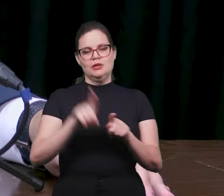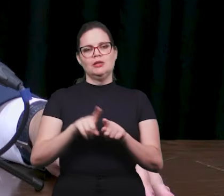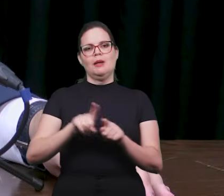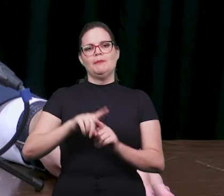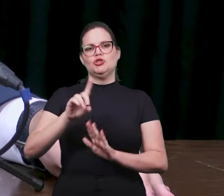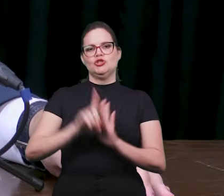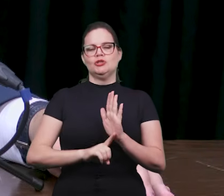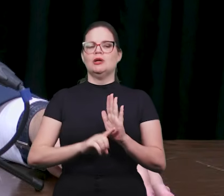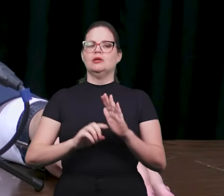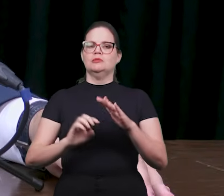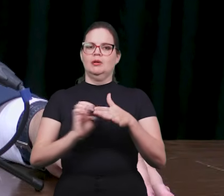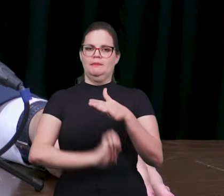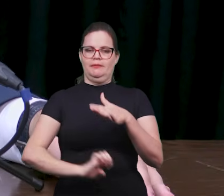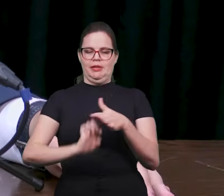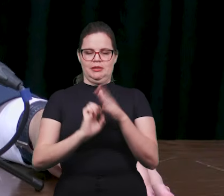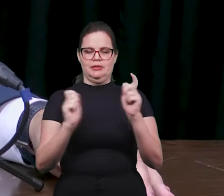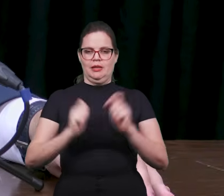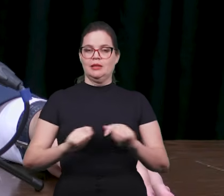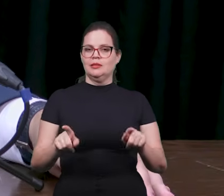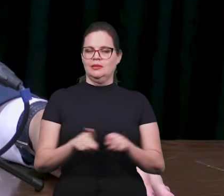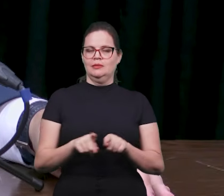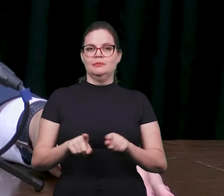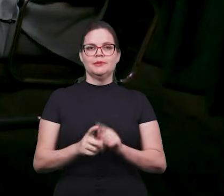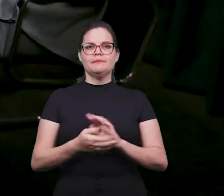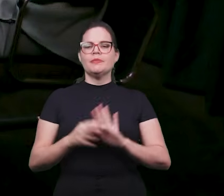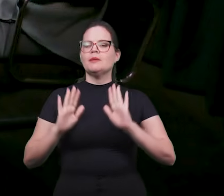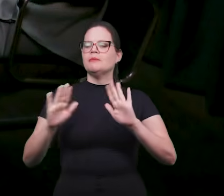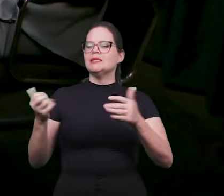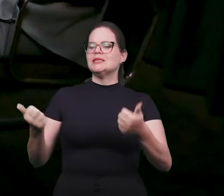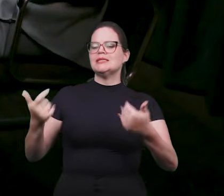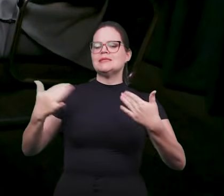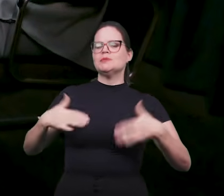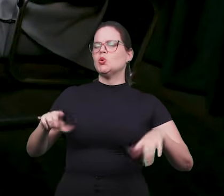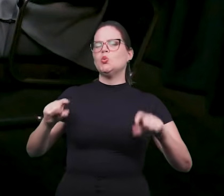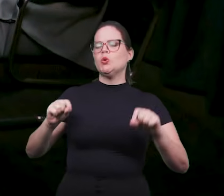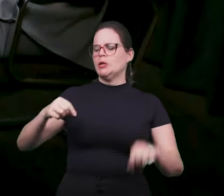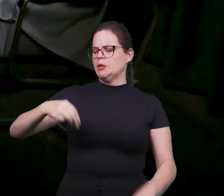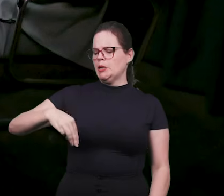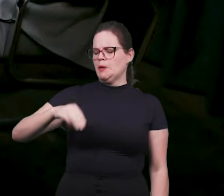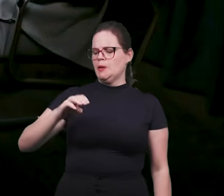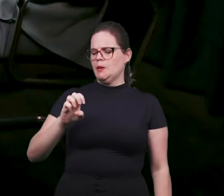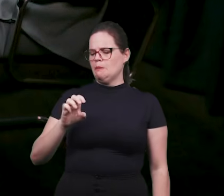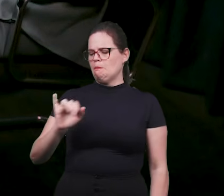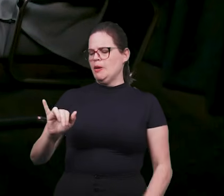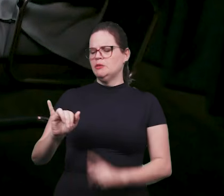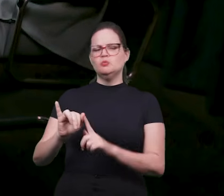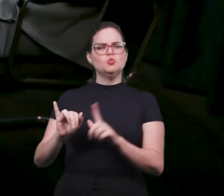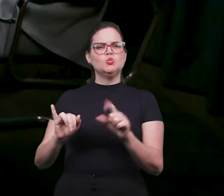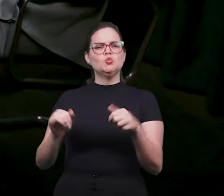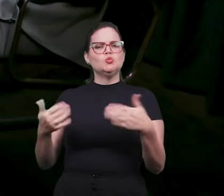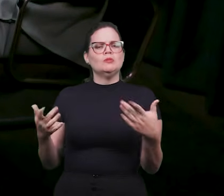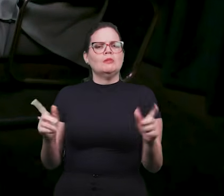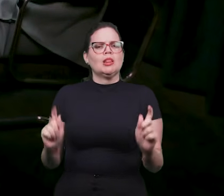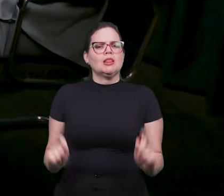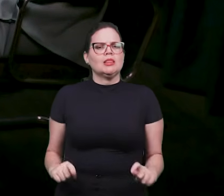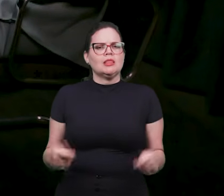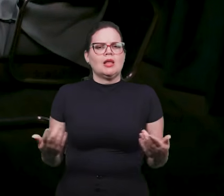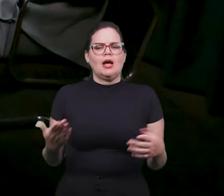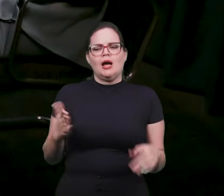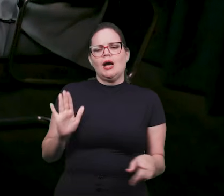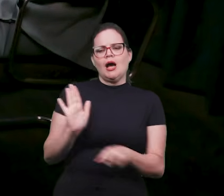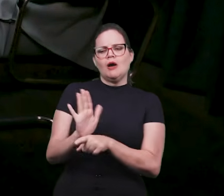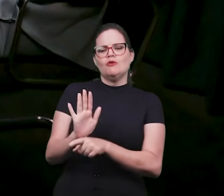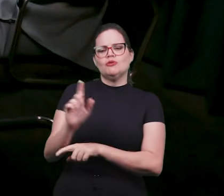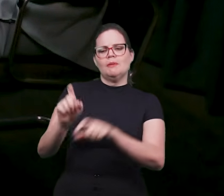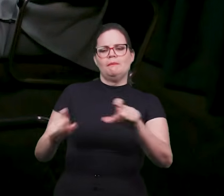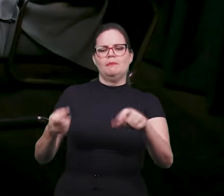Empresarial. Doutor Isaías, então, nos fala um pouco sobre a MEI, né? O que é a MEI, o que é esse enquadramento empresarial e como ele pode